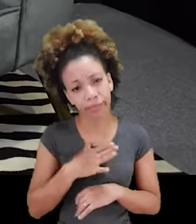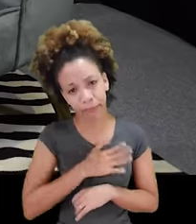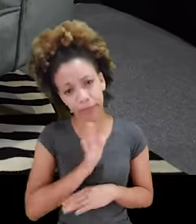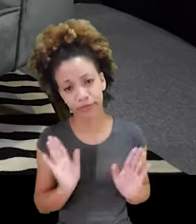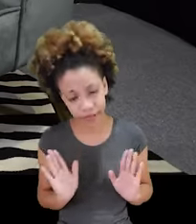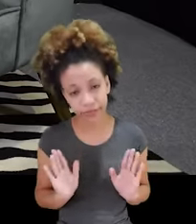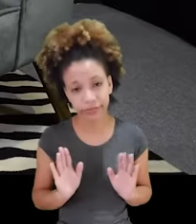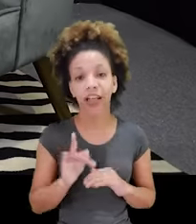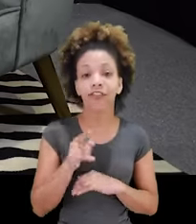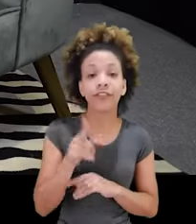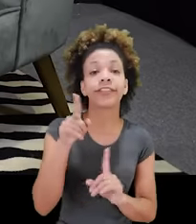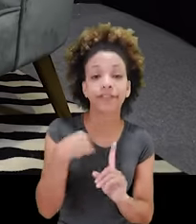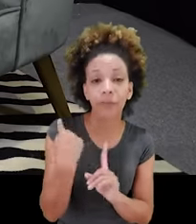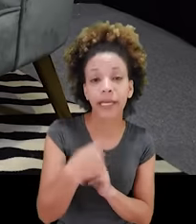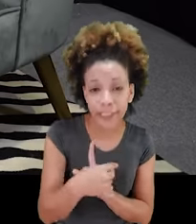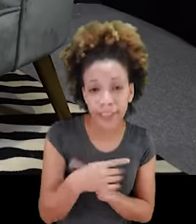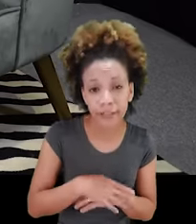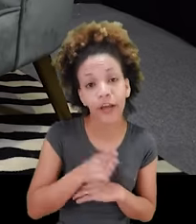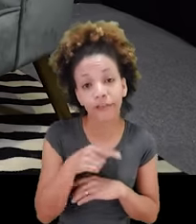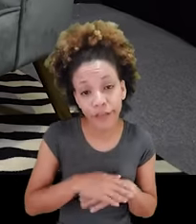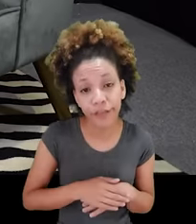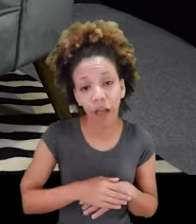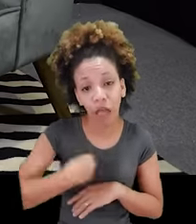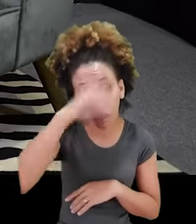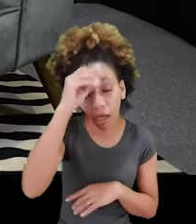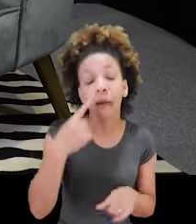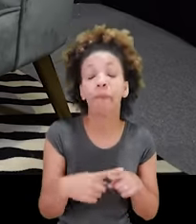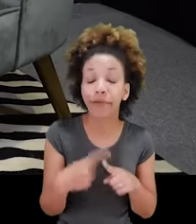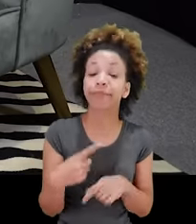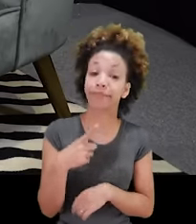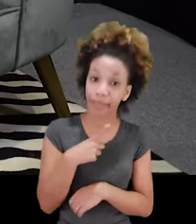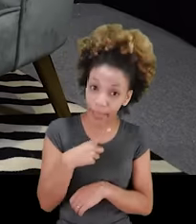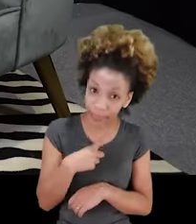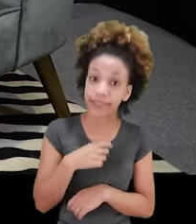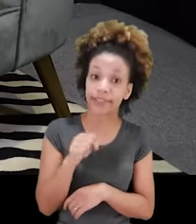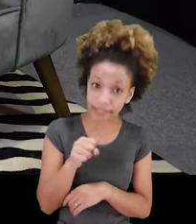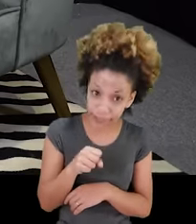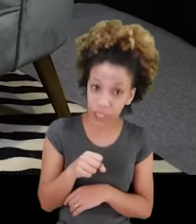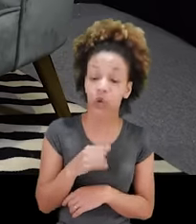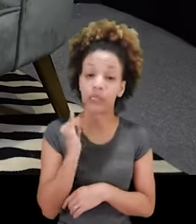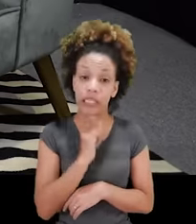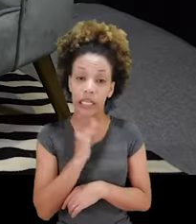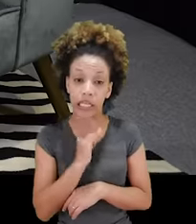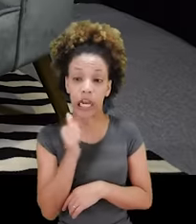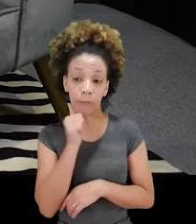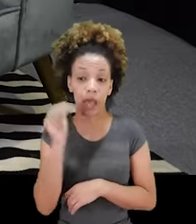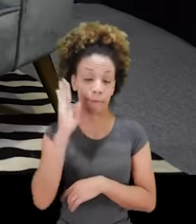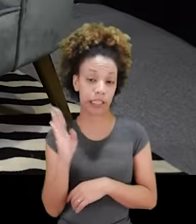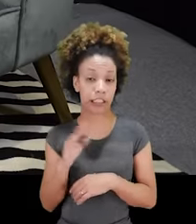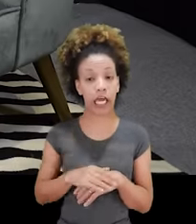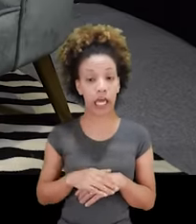Claro que tem. Você que tá me cancelando, você é hipócrita, porque existe, sim, uma coisa meio do italiano, falar mulher